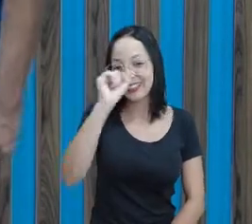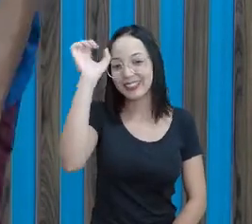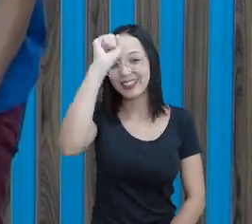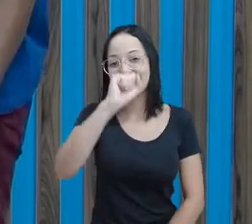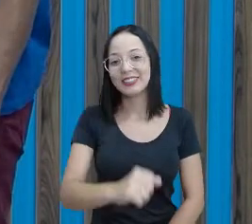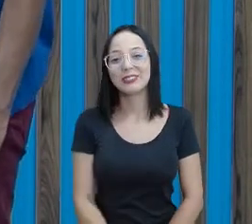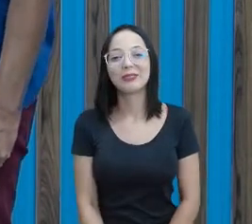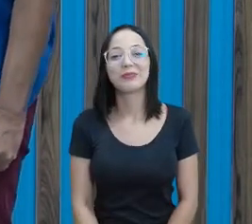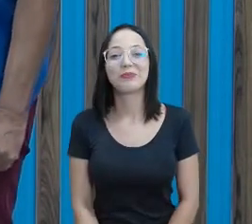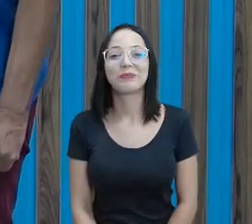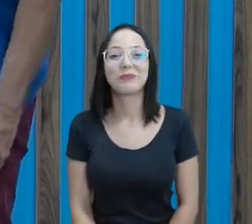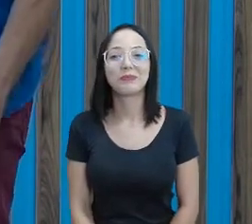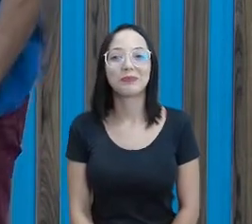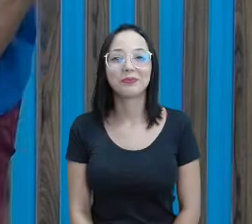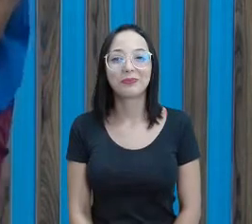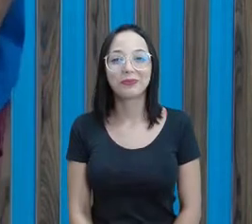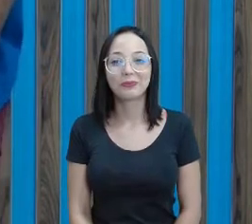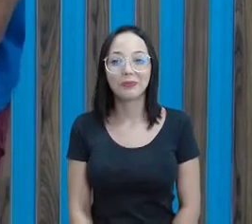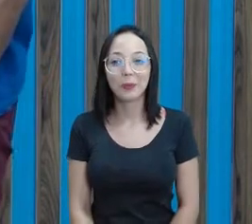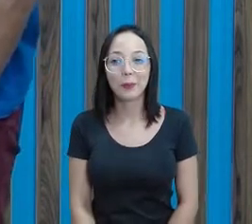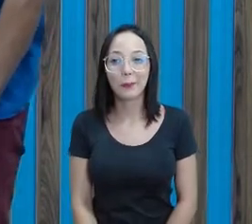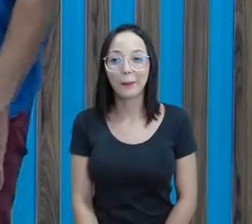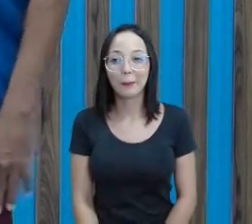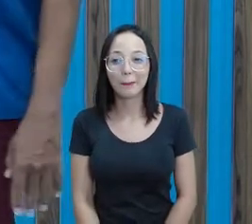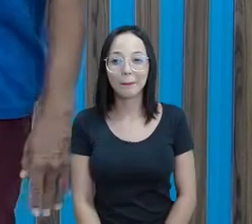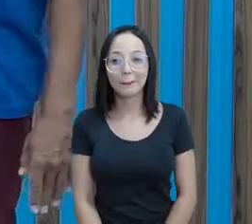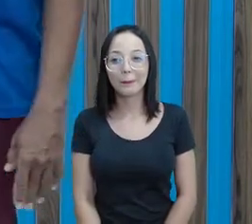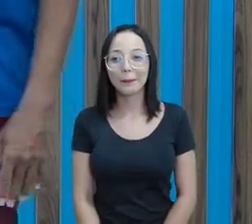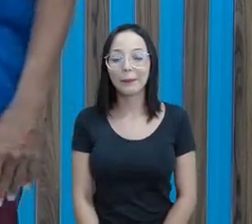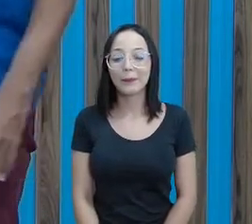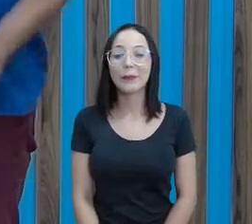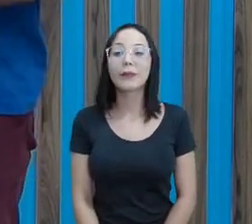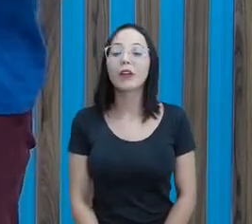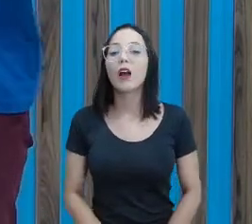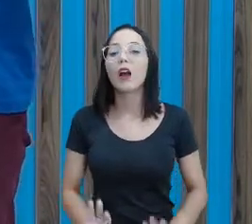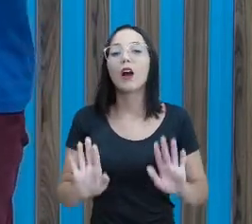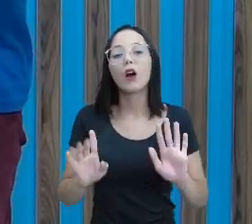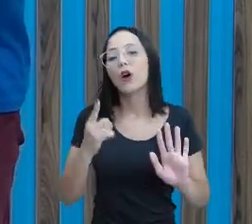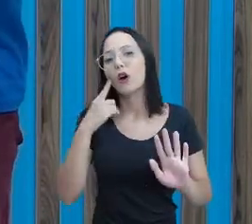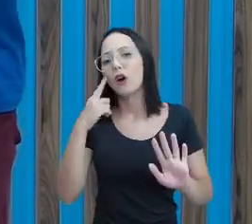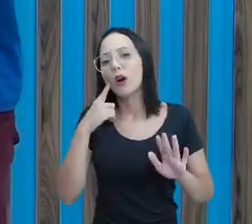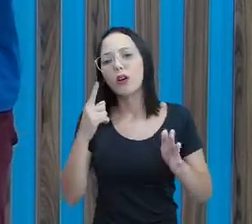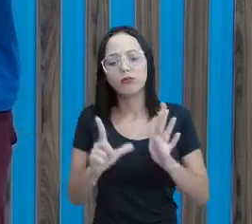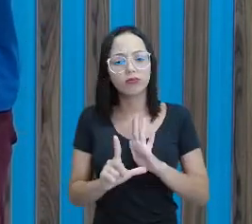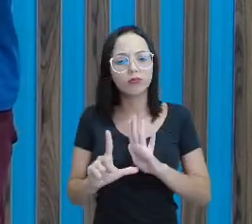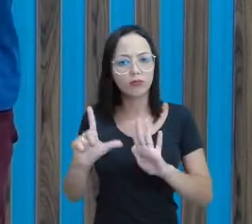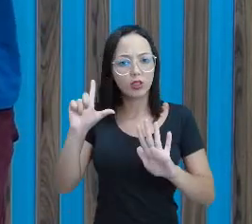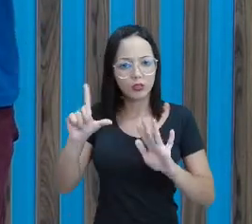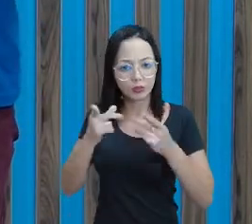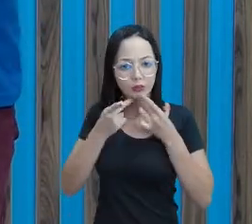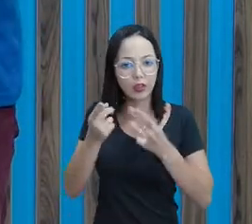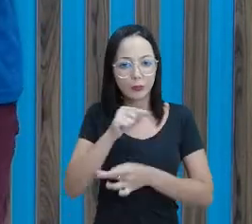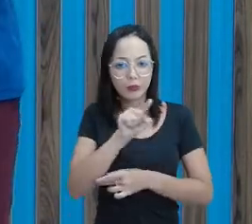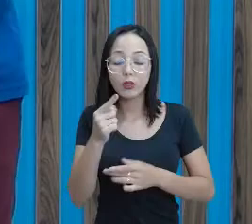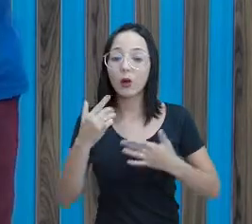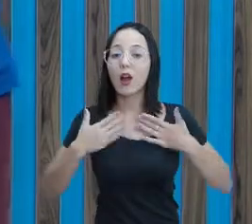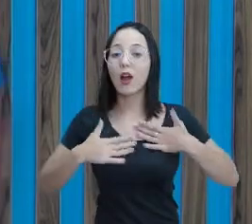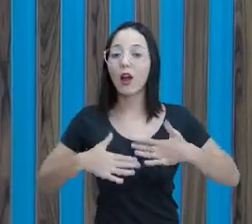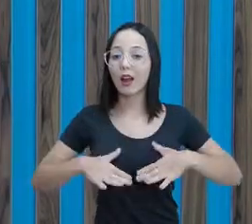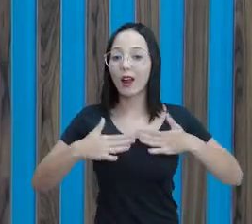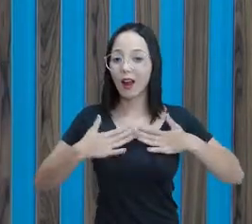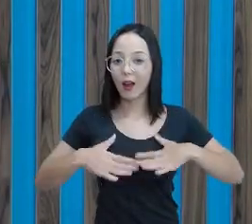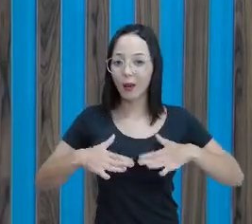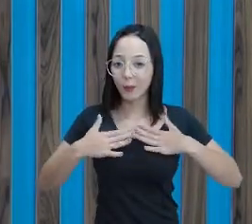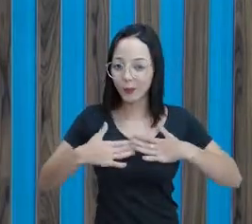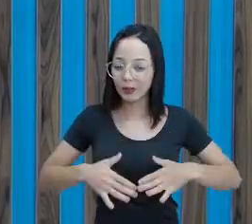Aprendi. Vamos embora. Gente, deixa eu só dizer para vocês o seguinte. Calma, né? Faz igual para o professor